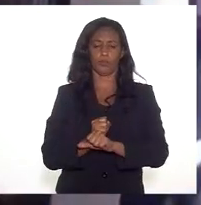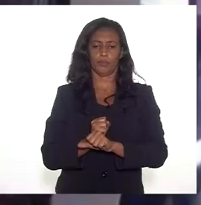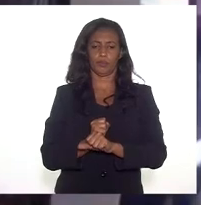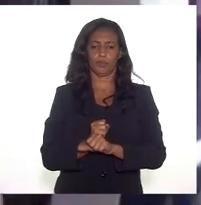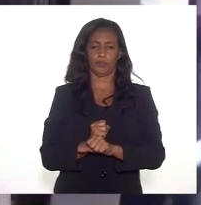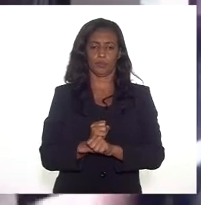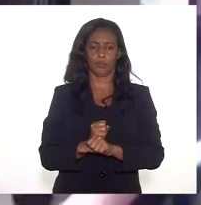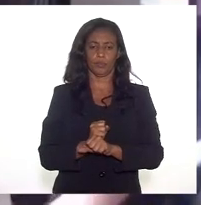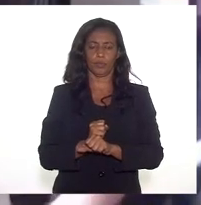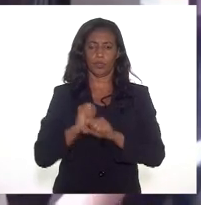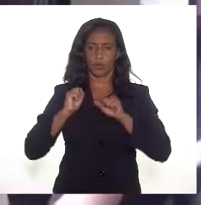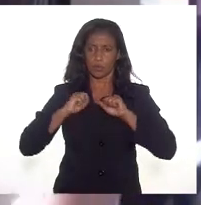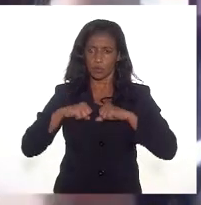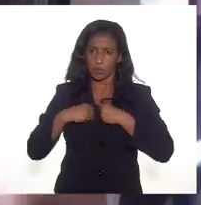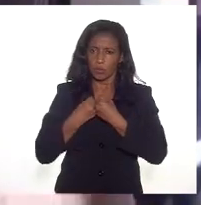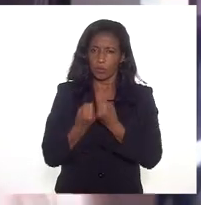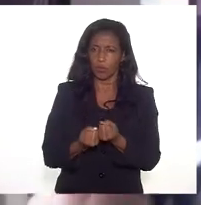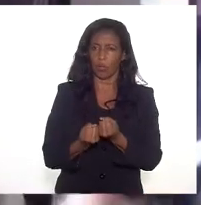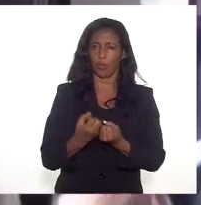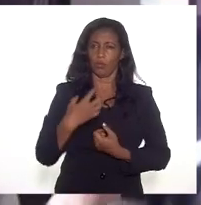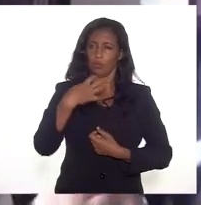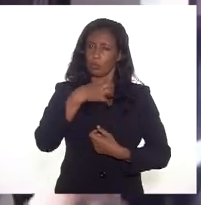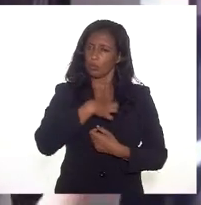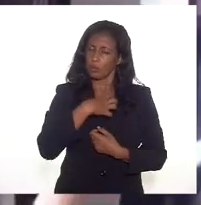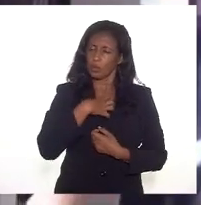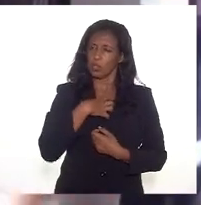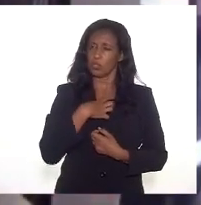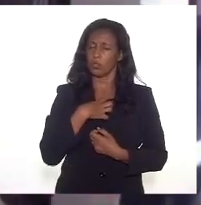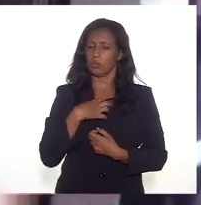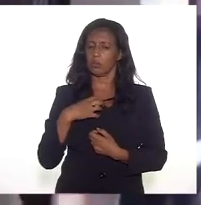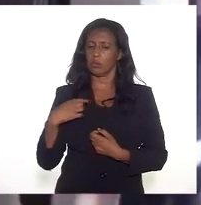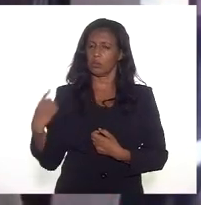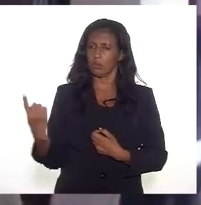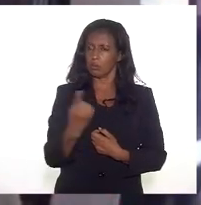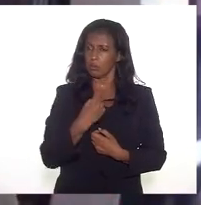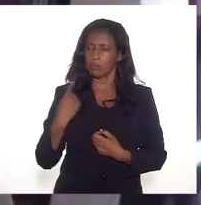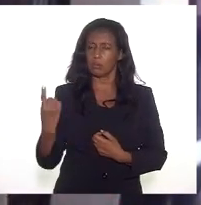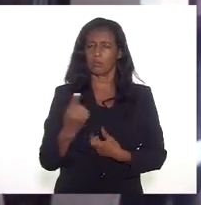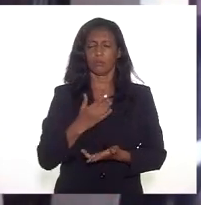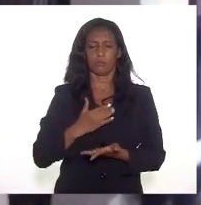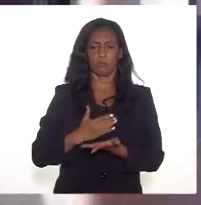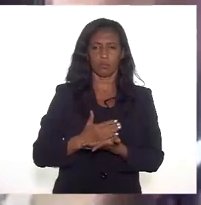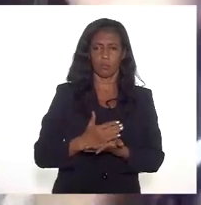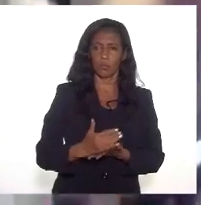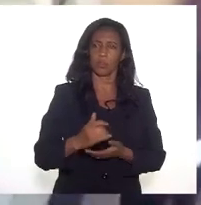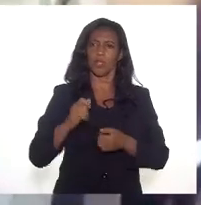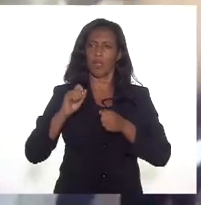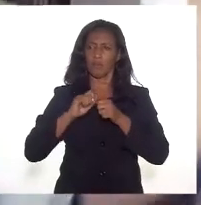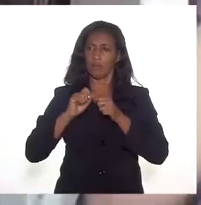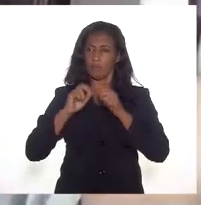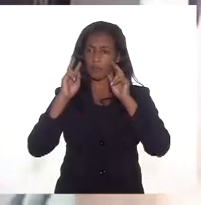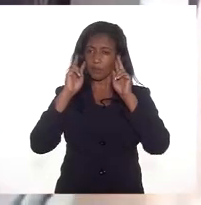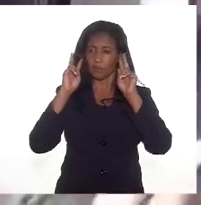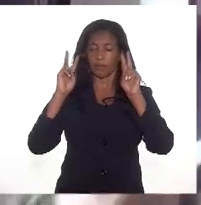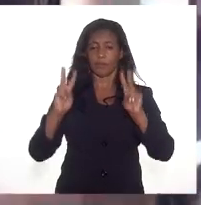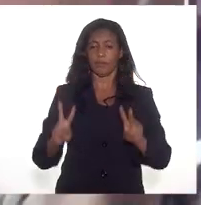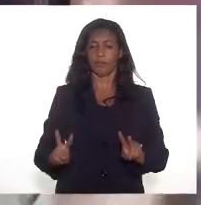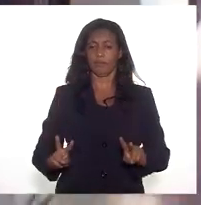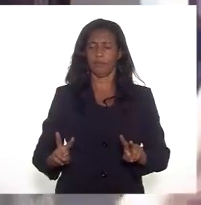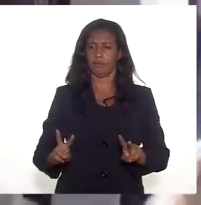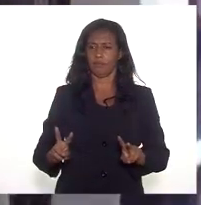de esforços no sentido da gente começar a fazer ver